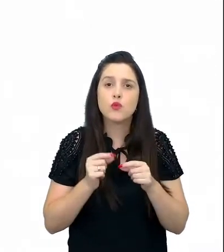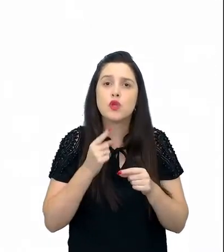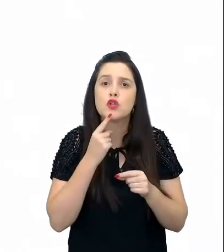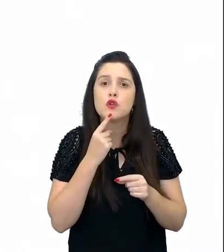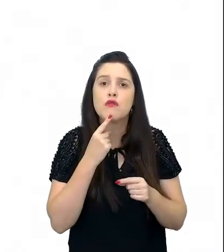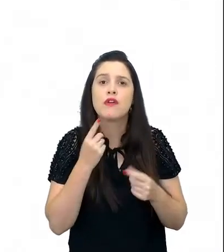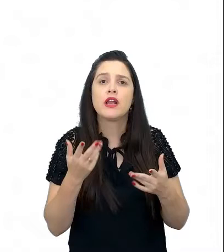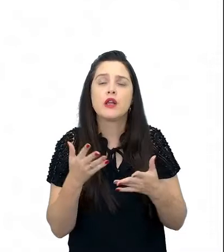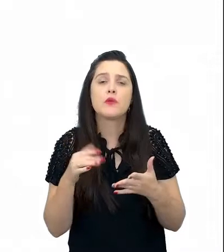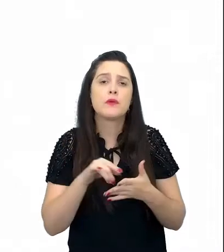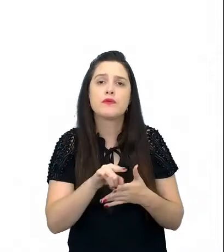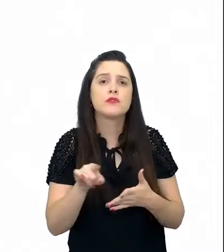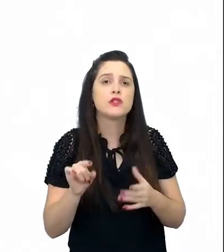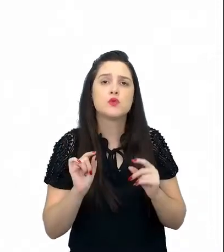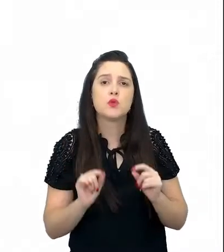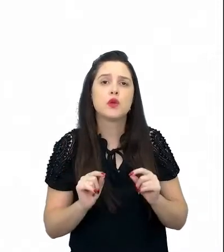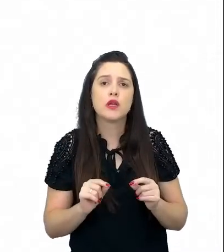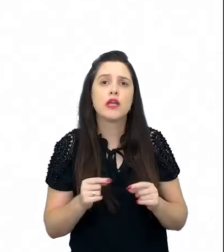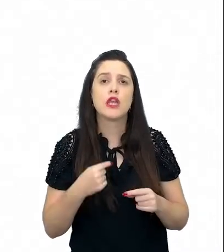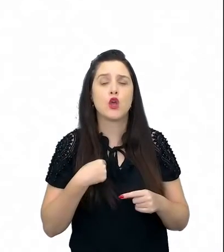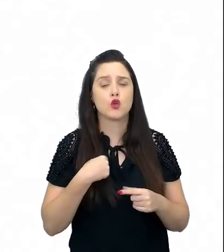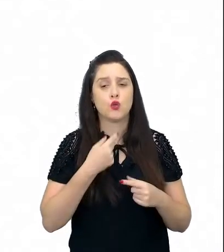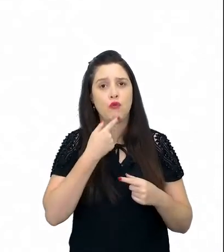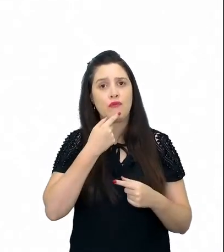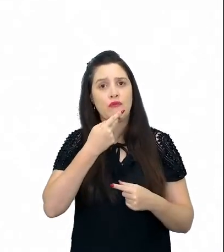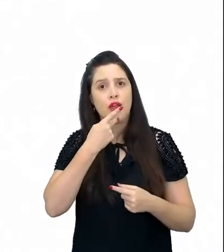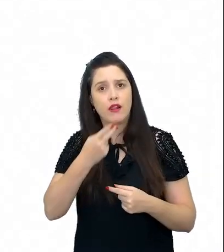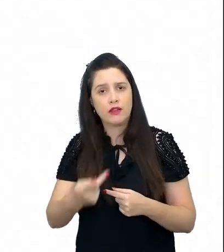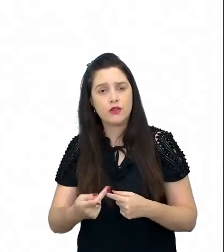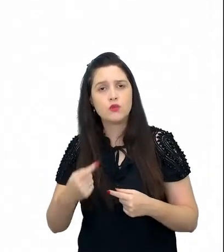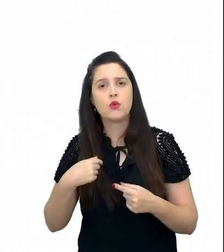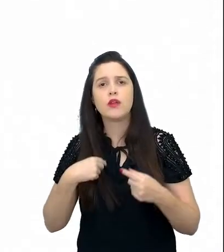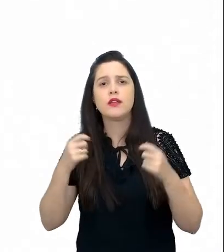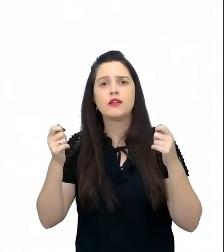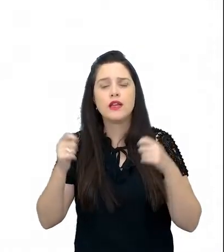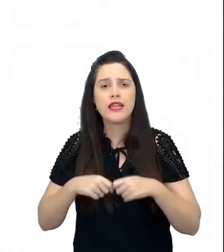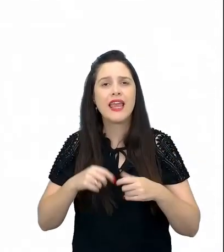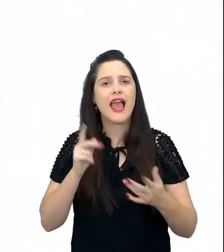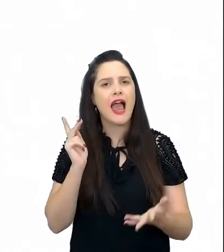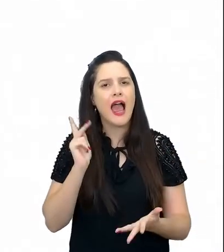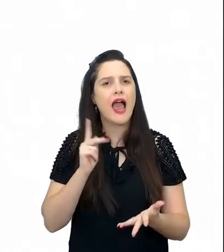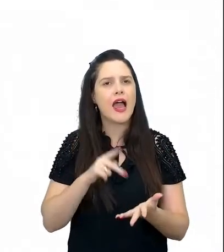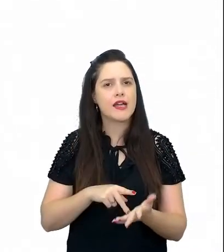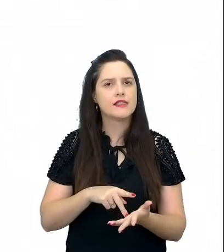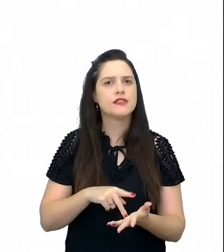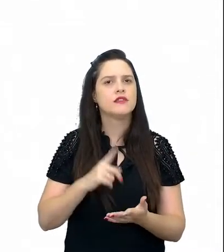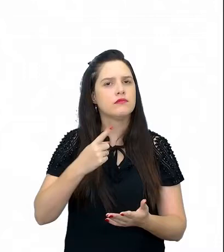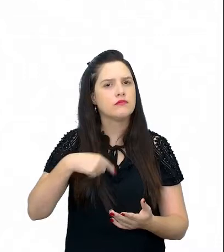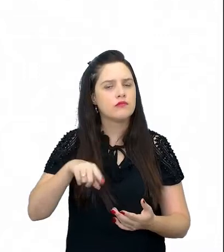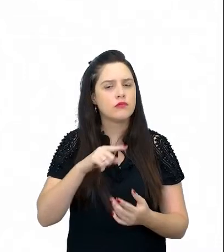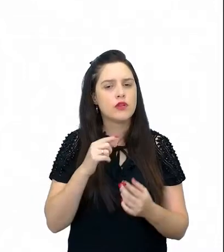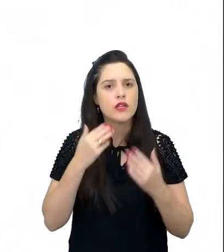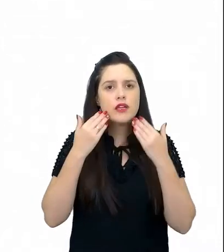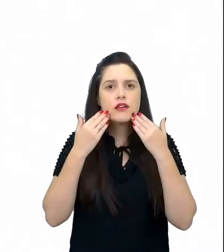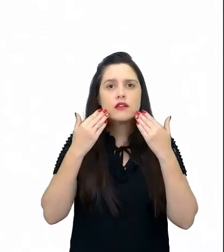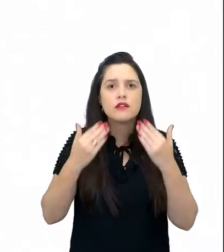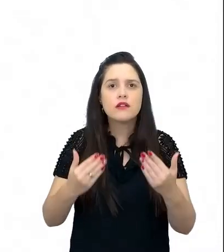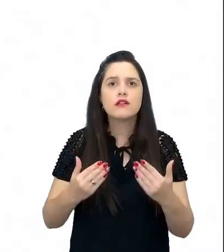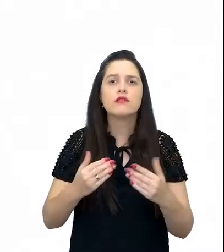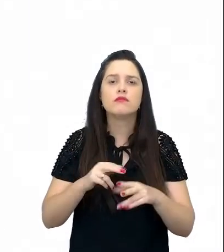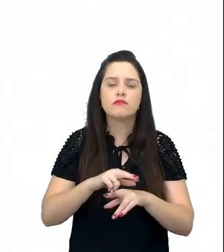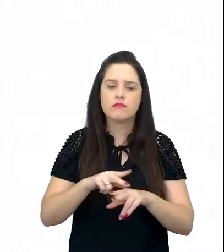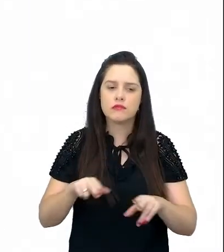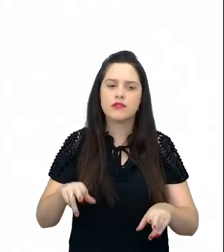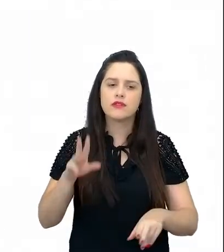falando a respeito disso aí? Eu estou compreendendo o significado dessa grandeza, que é a razão. Então, eu vou identificar o quê? Como fração. Olha que